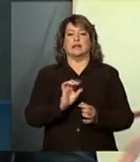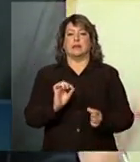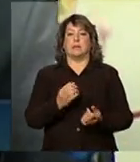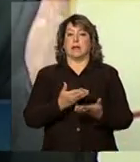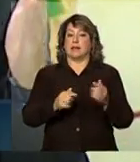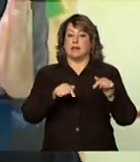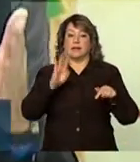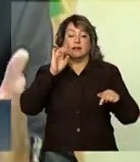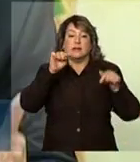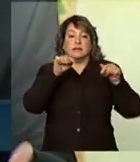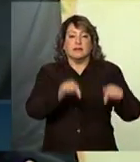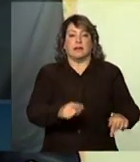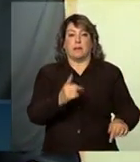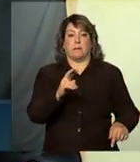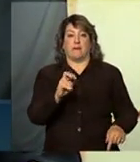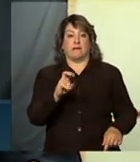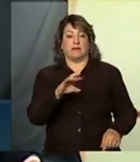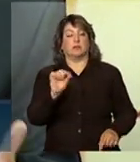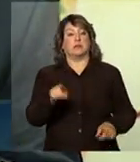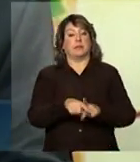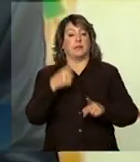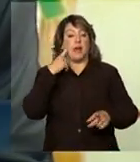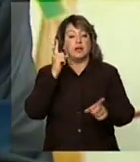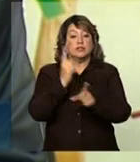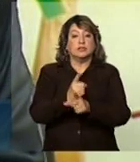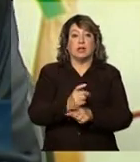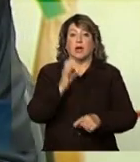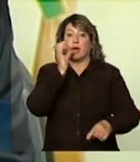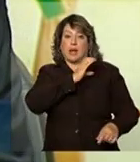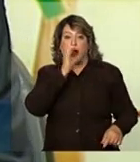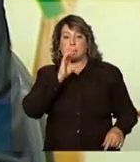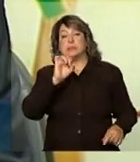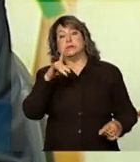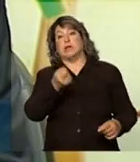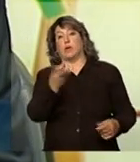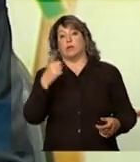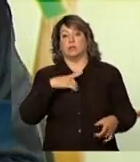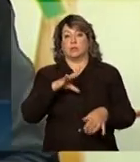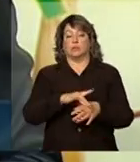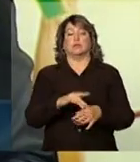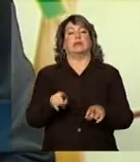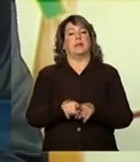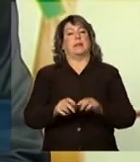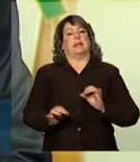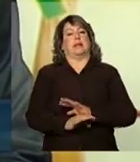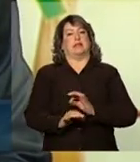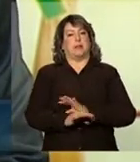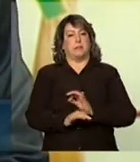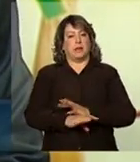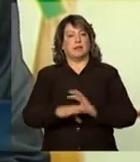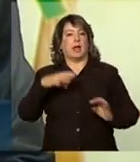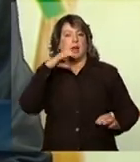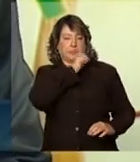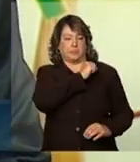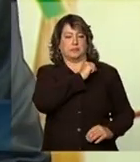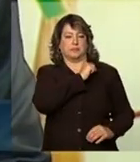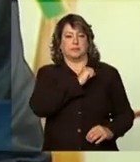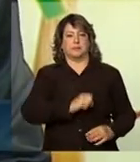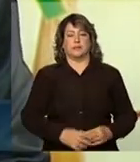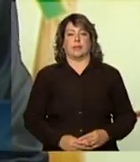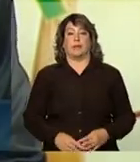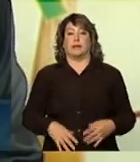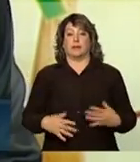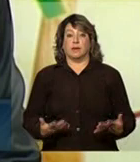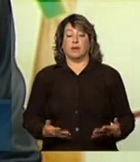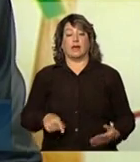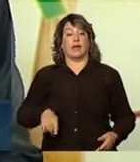prevenção, do diagnóstico precoce e do tratamento precoce e adequado. Então, eu acho que, em linhas gerais,